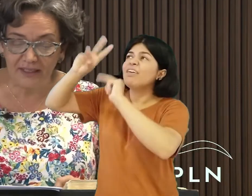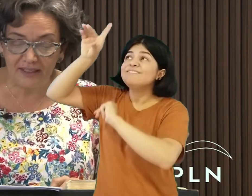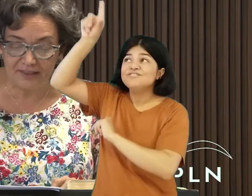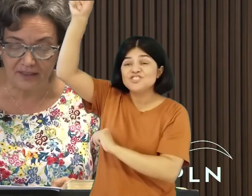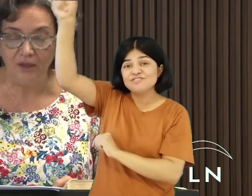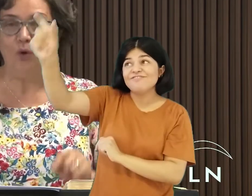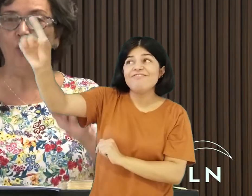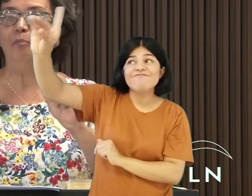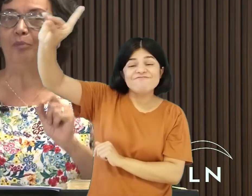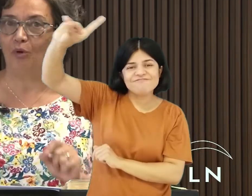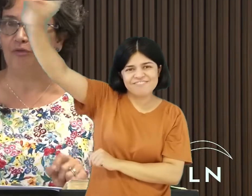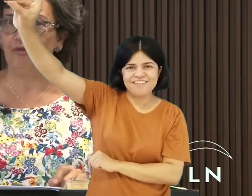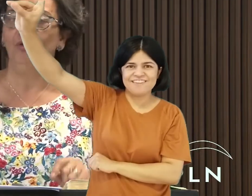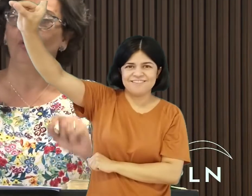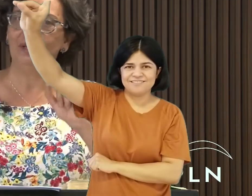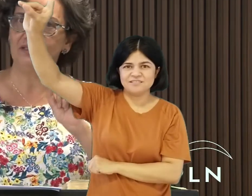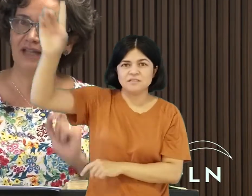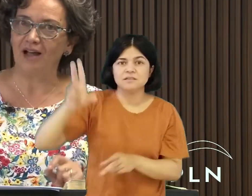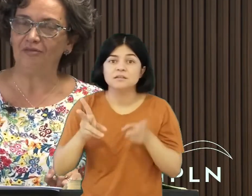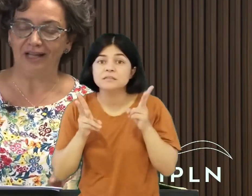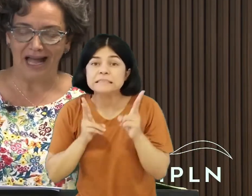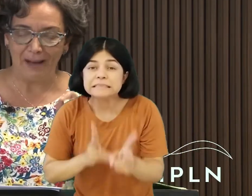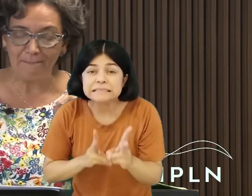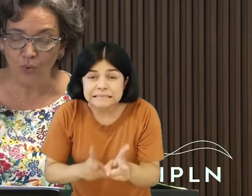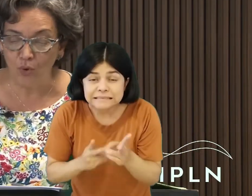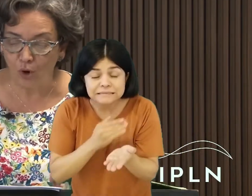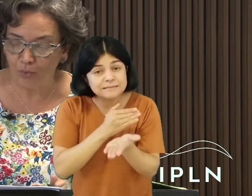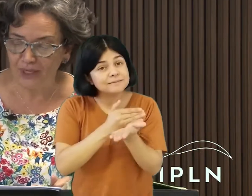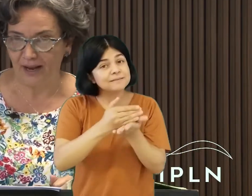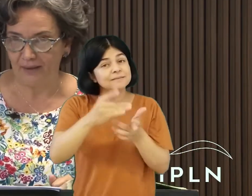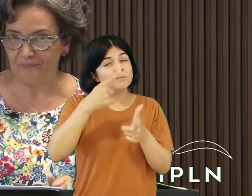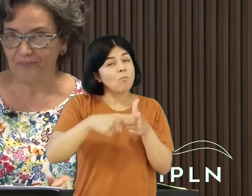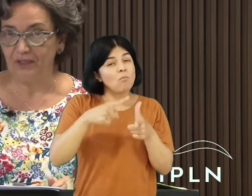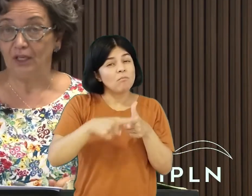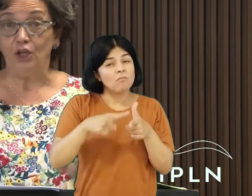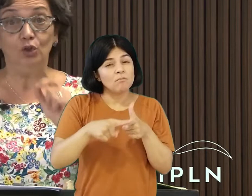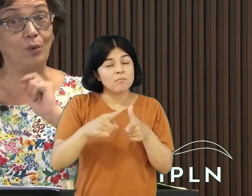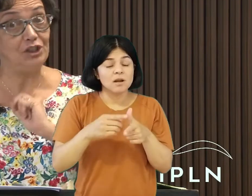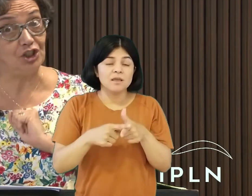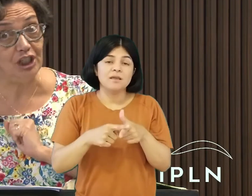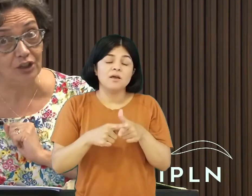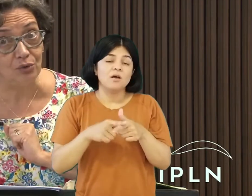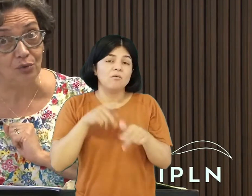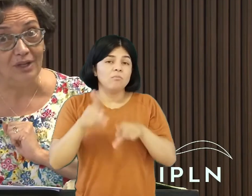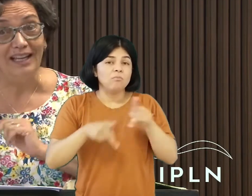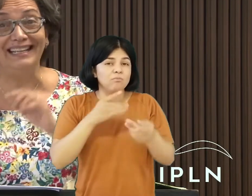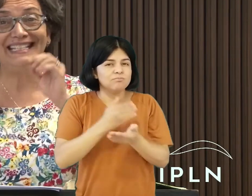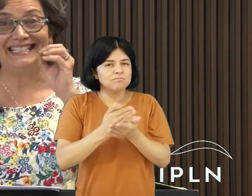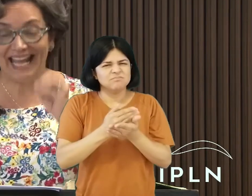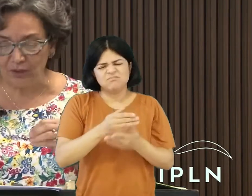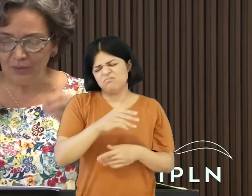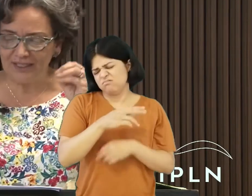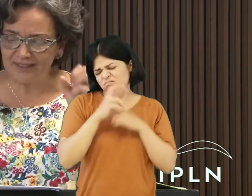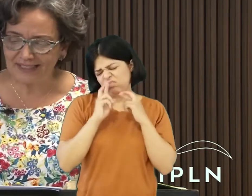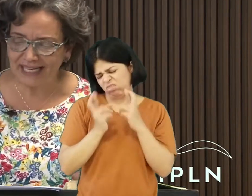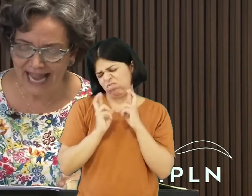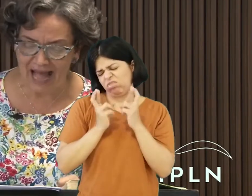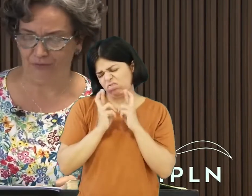alguma crise, o povo começava a murmurar. No Egito, eles